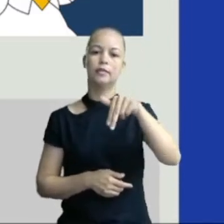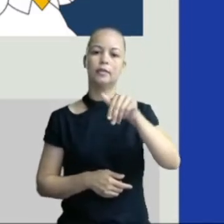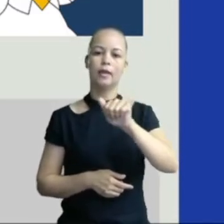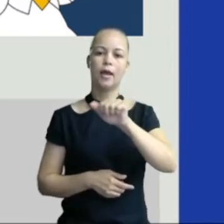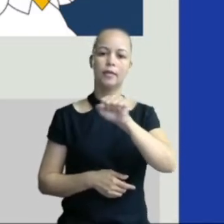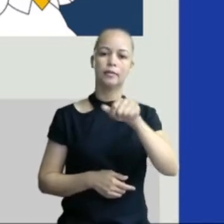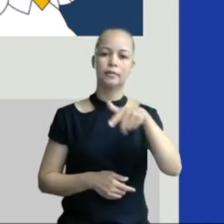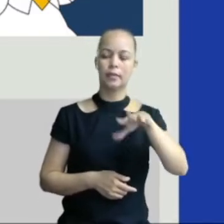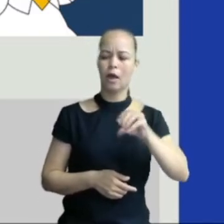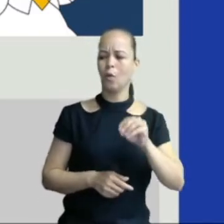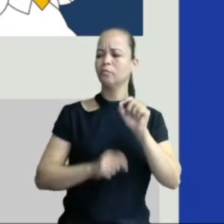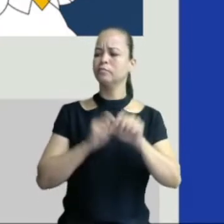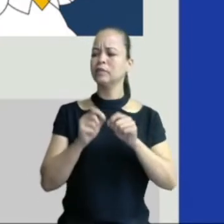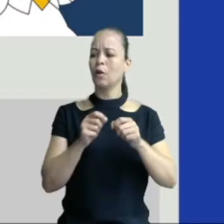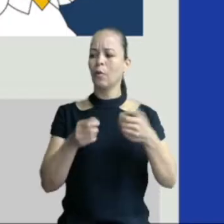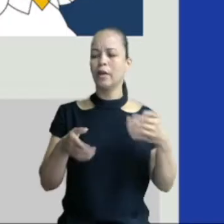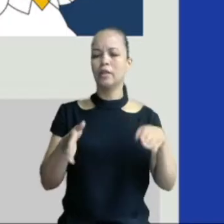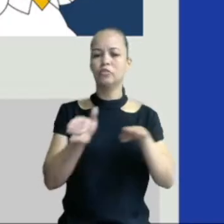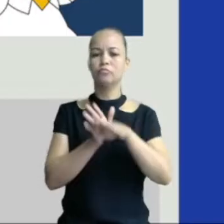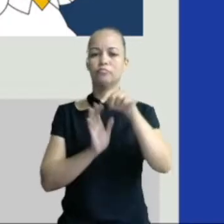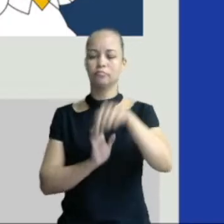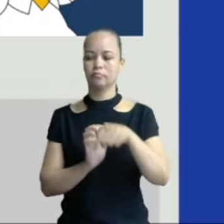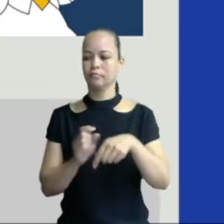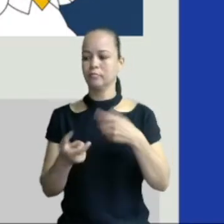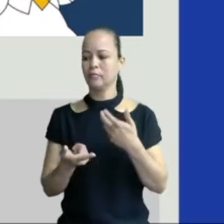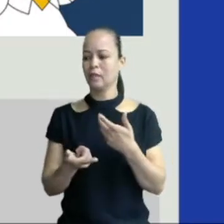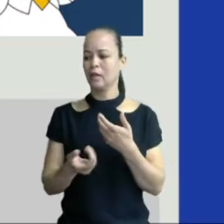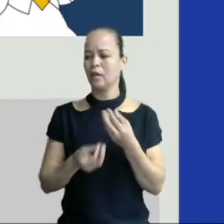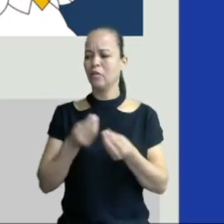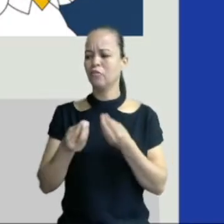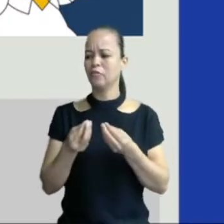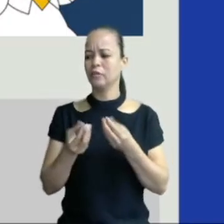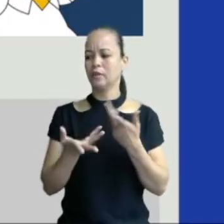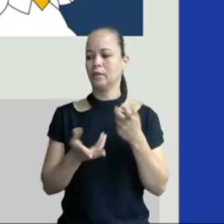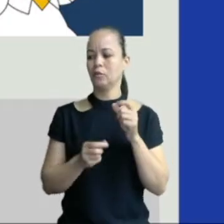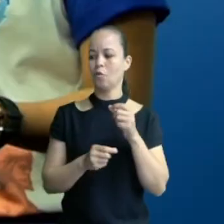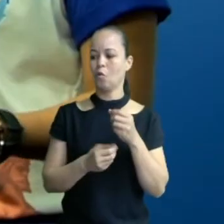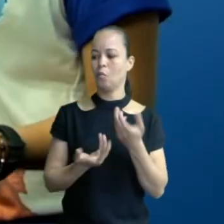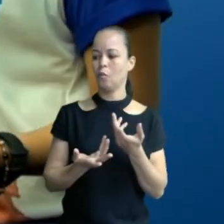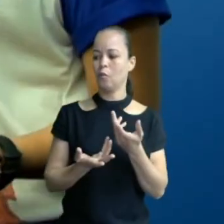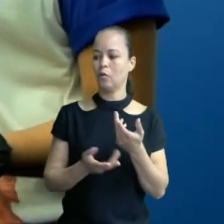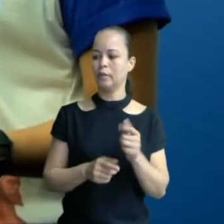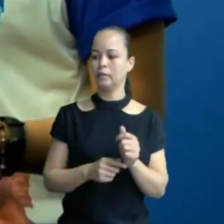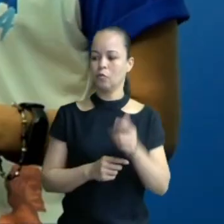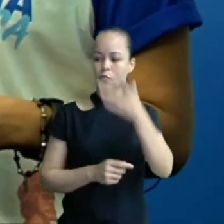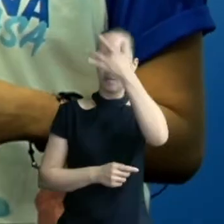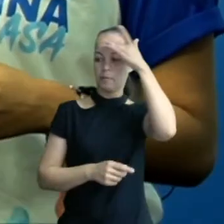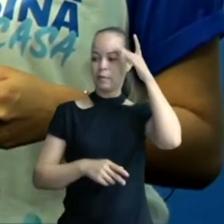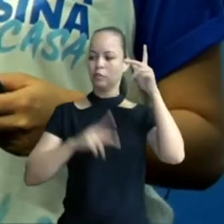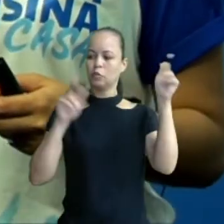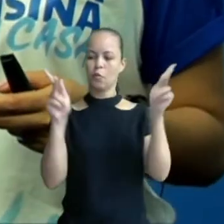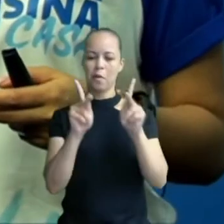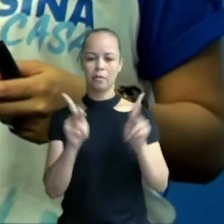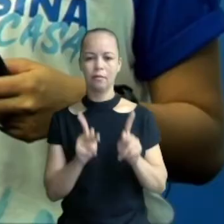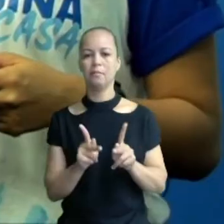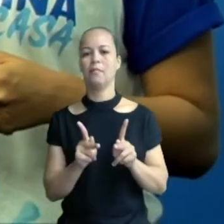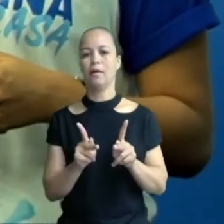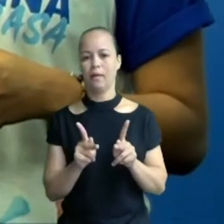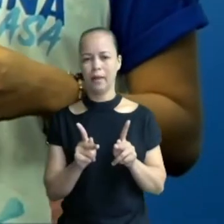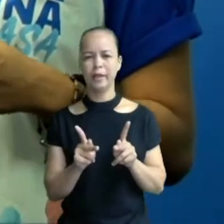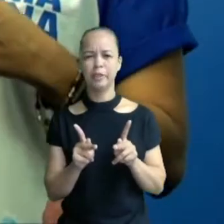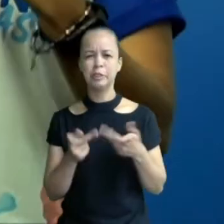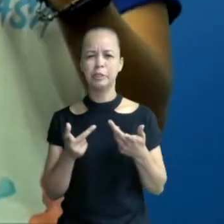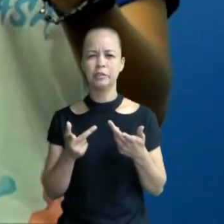Por que Maurício de Nassau foi tratado dessa maneira e é muito conhecido hoje em Pernambuco? Porque ele